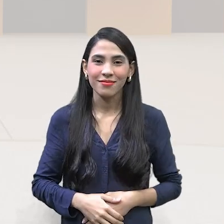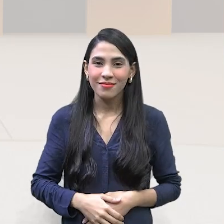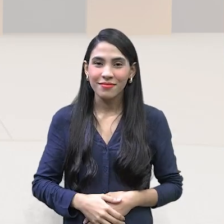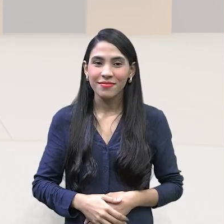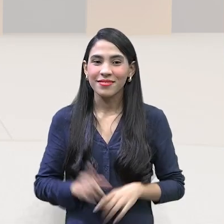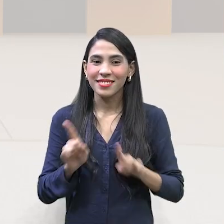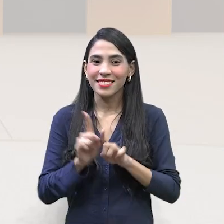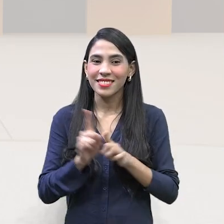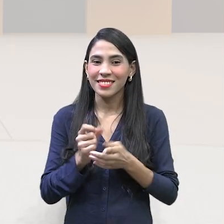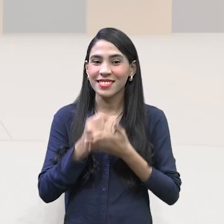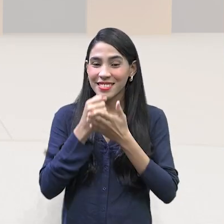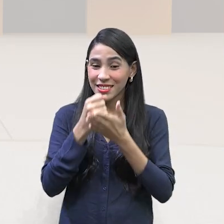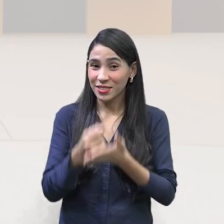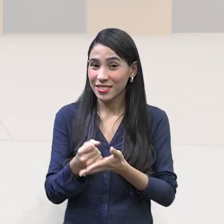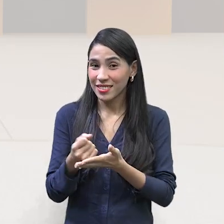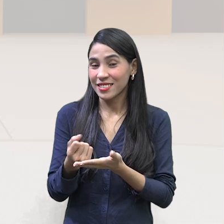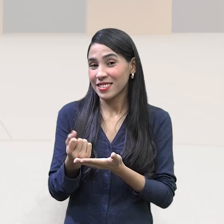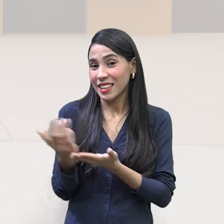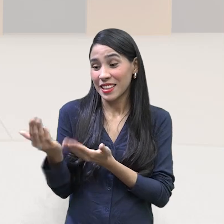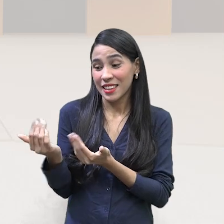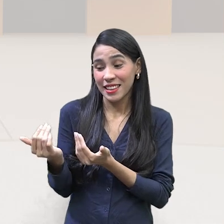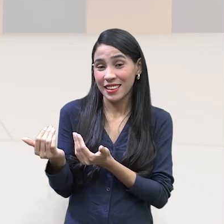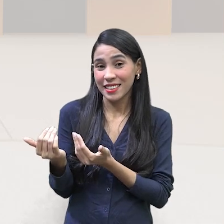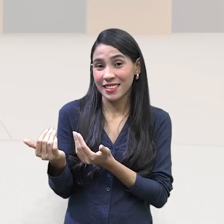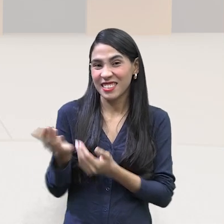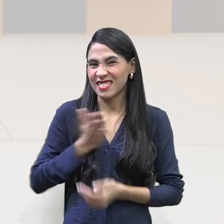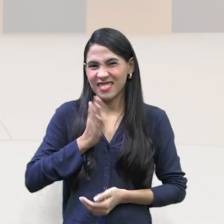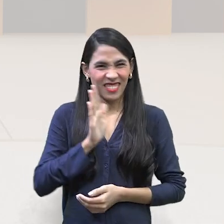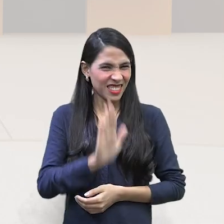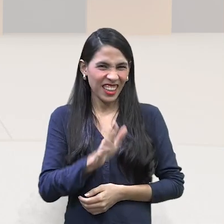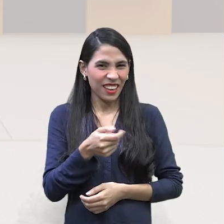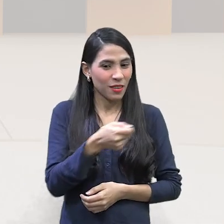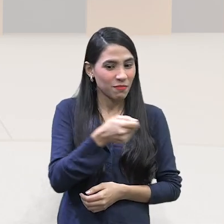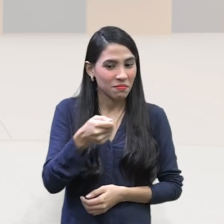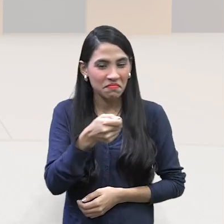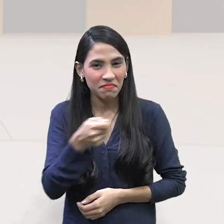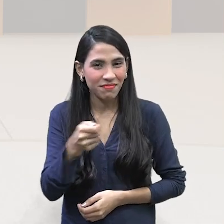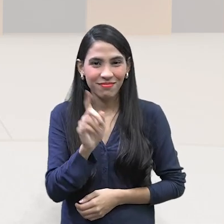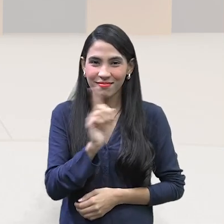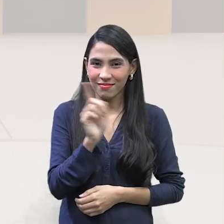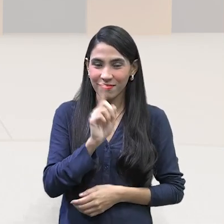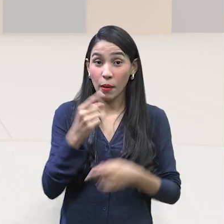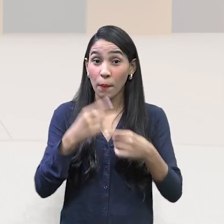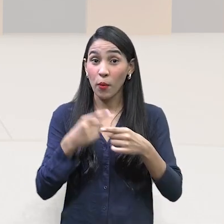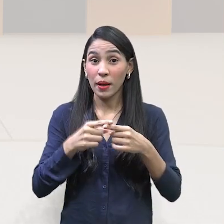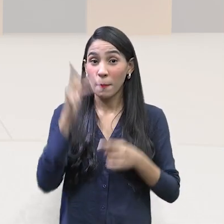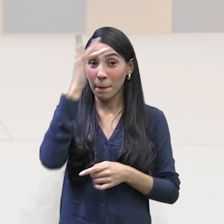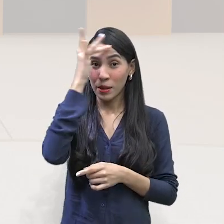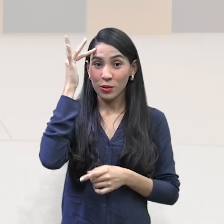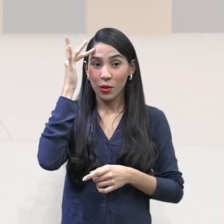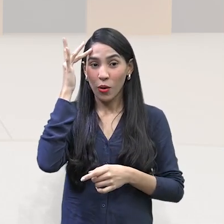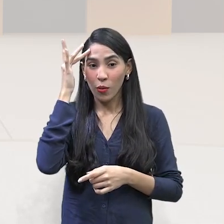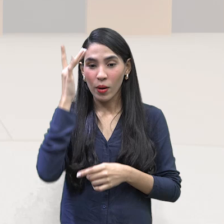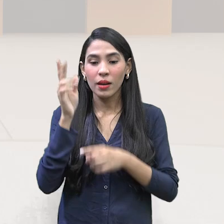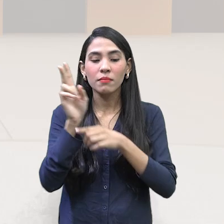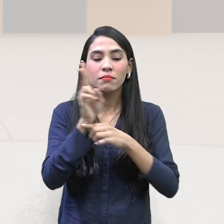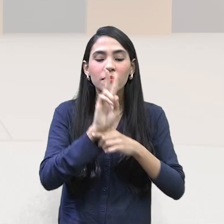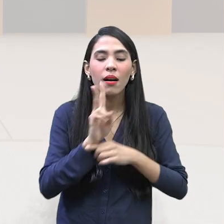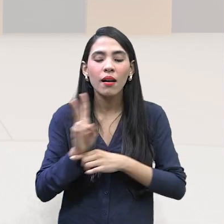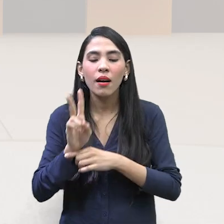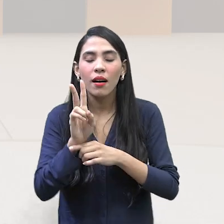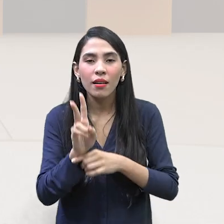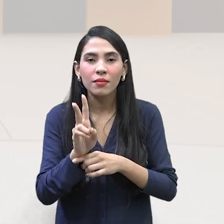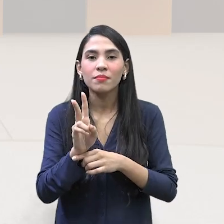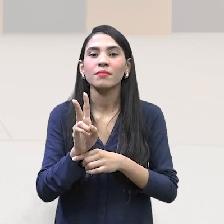Ele ajudava, mas os adolescentes não amavam lanterninha não, tá, pessoal? Porque ele era justamente aquele que controlava para que